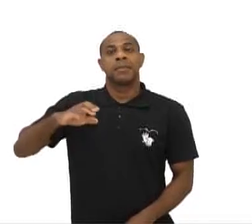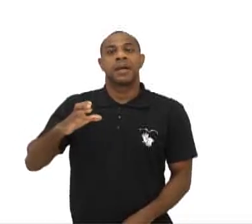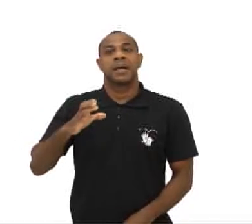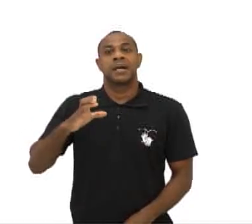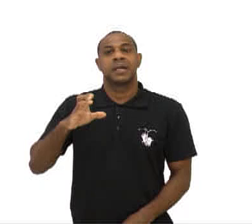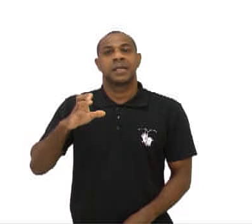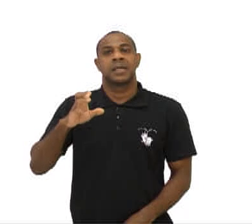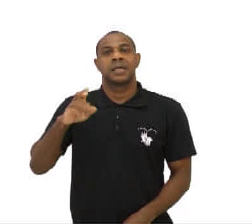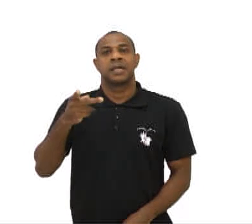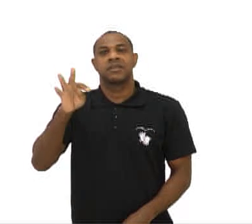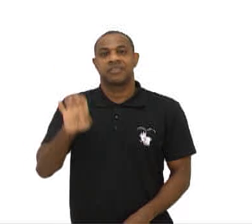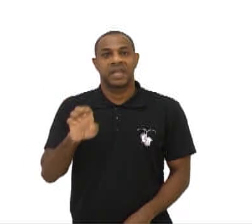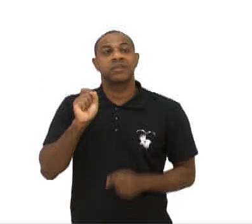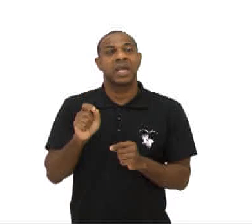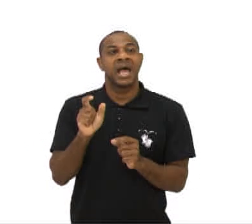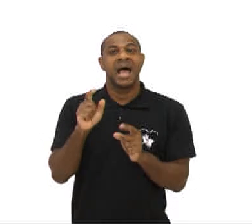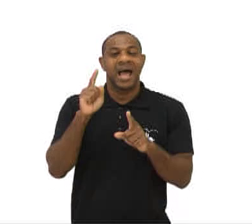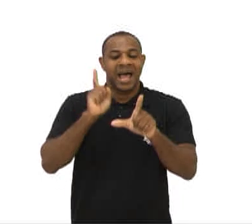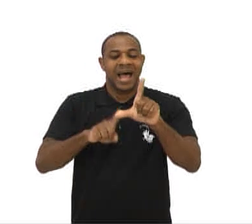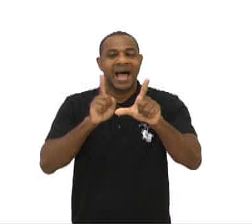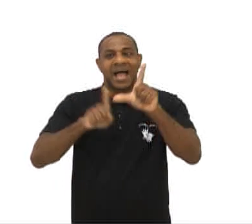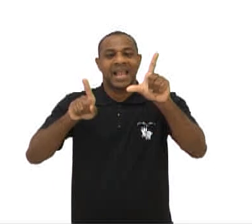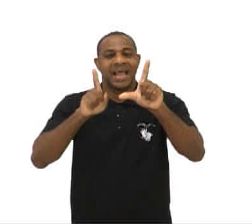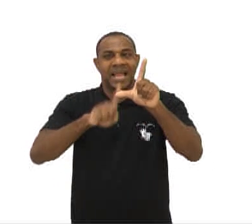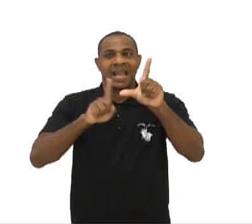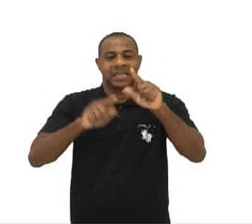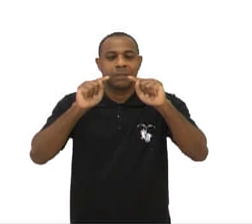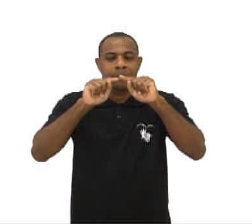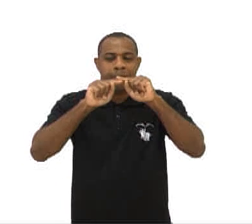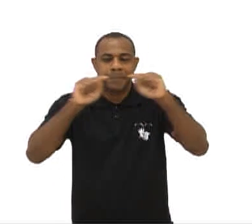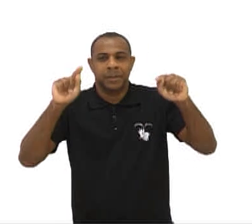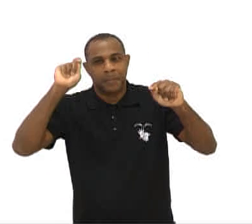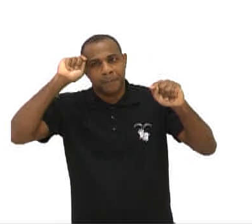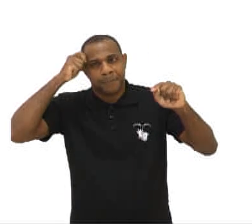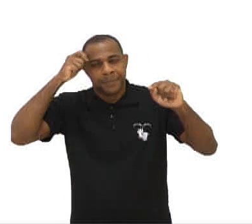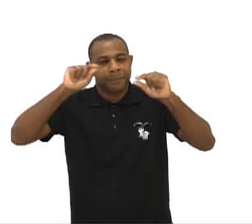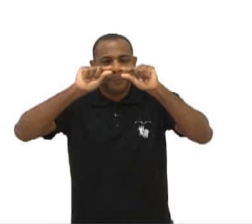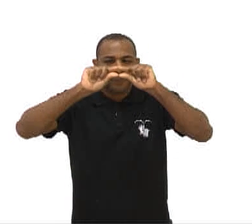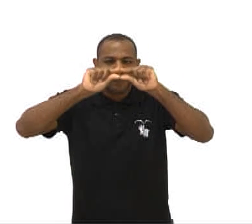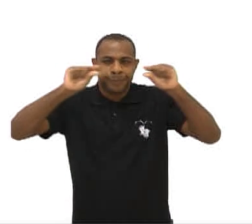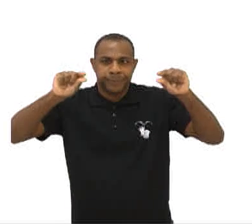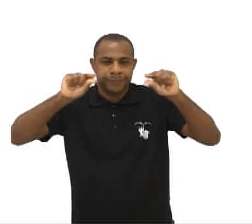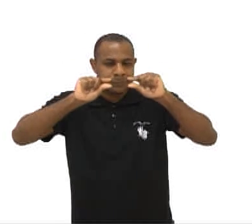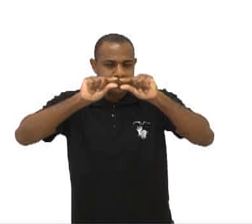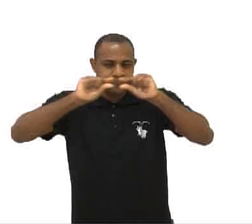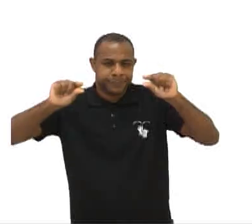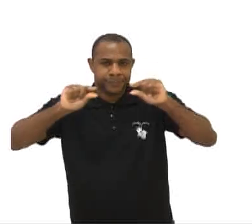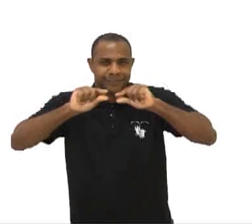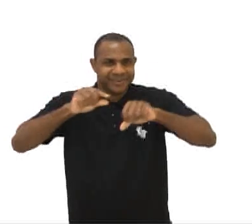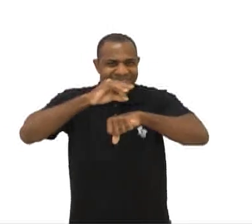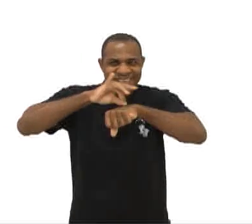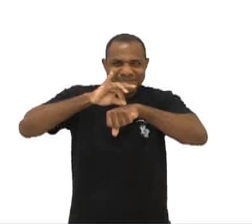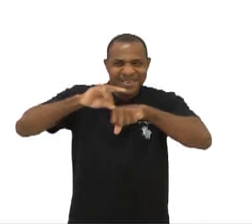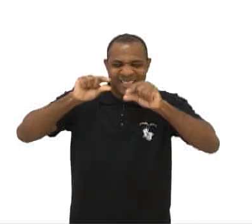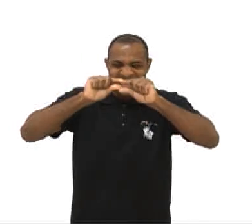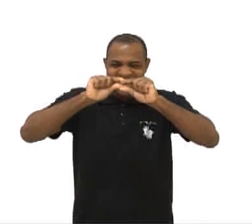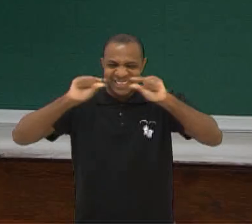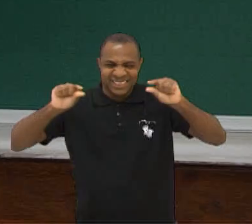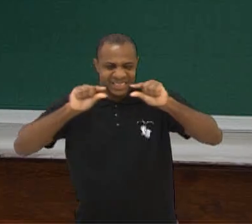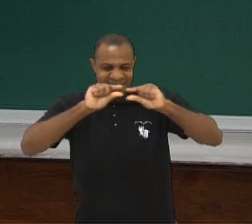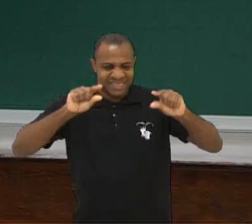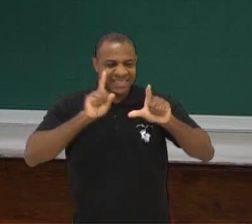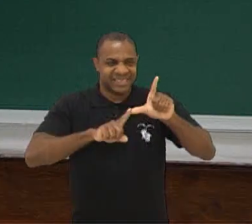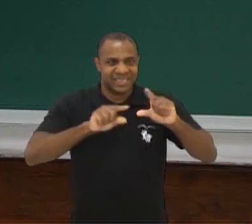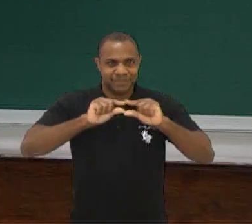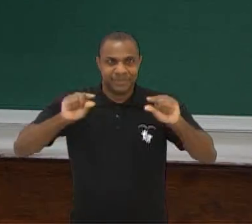as letras, elas estão grafadas em negrito, né? Então, isso se diferencia das demais letras